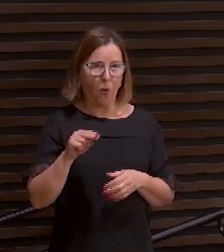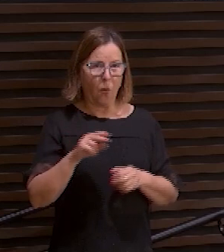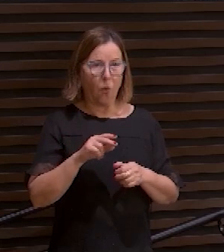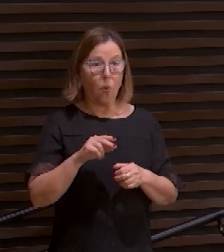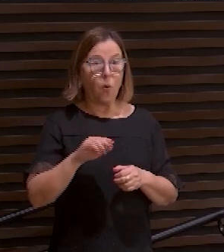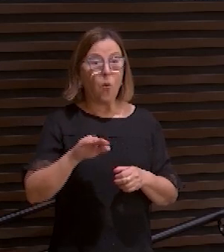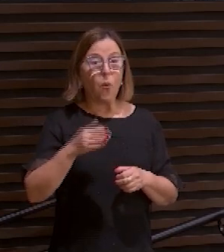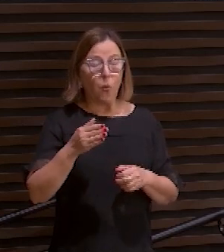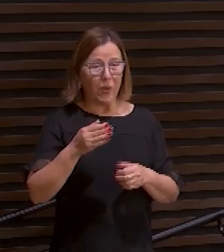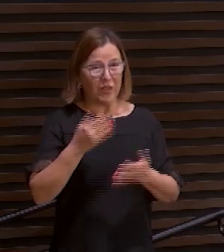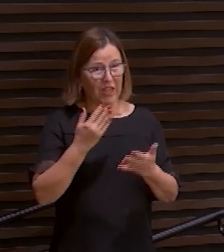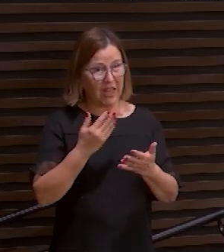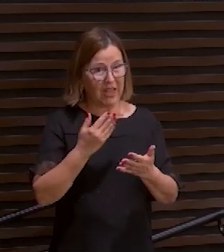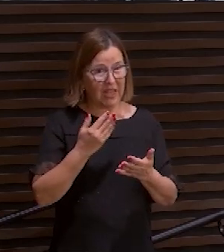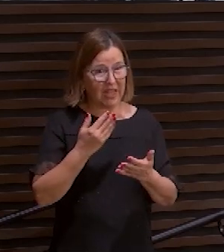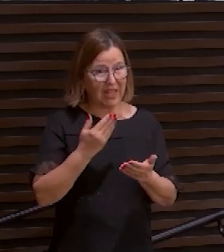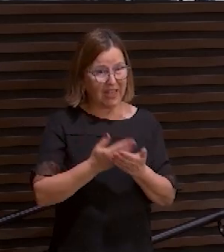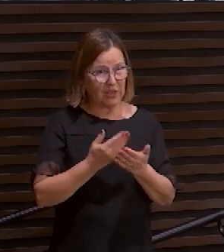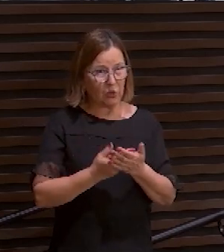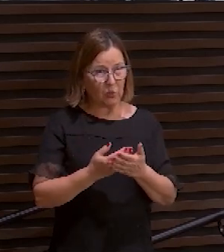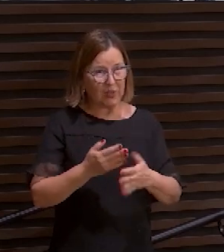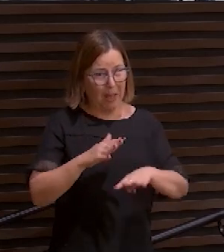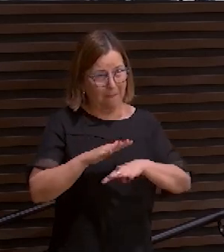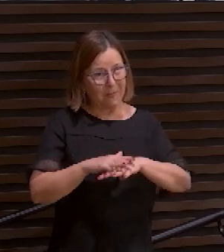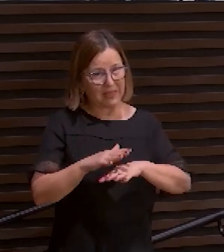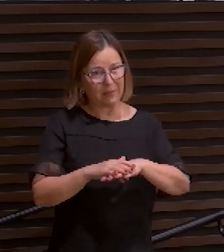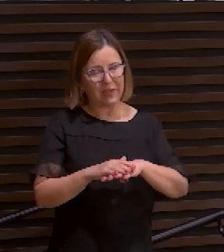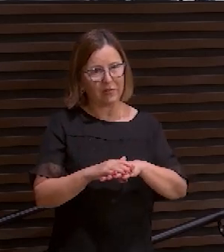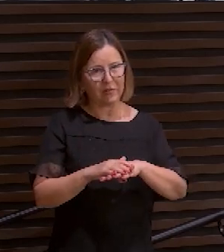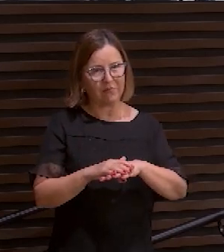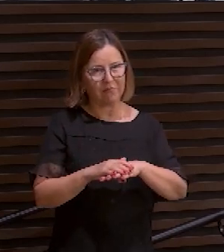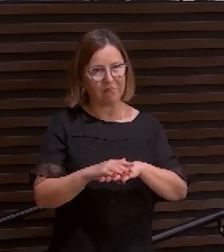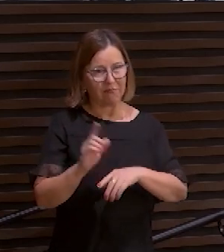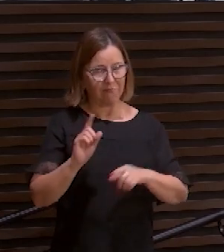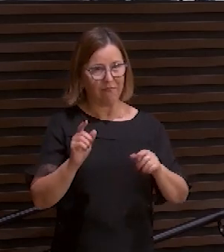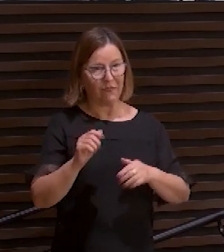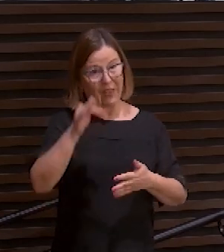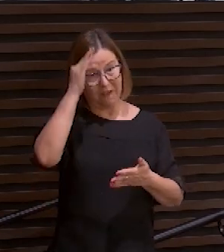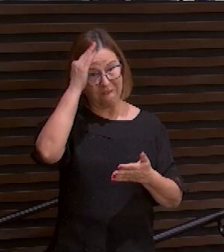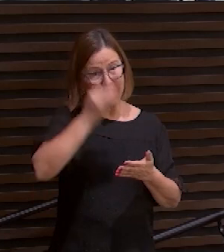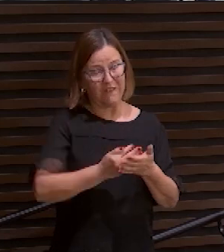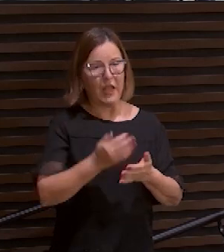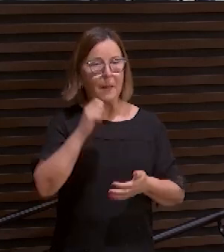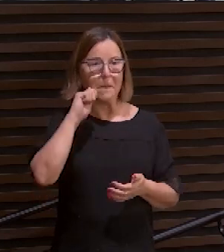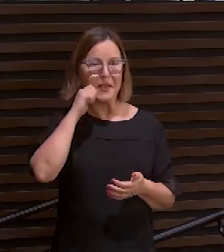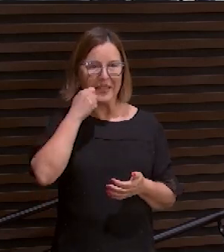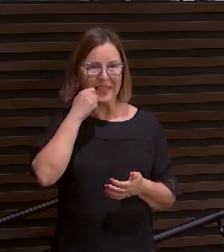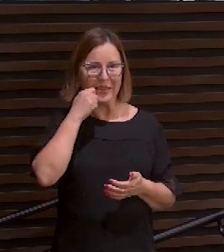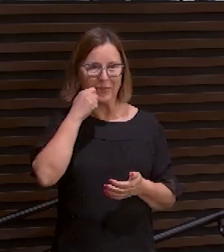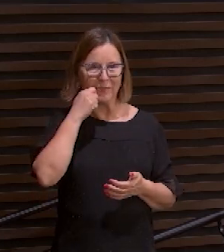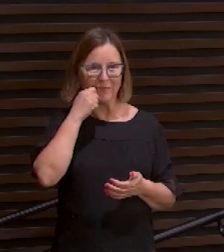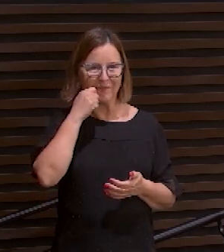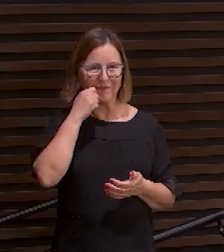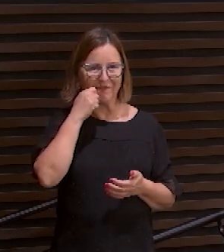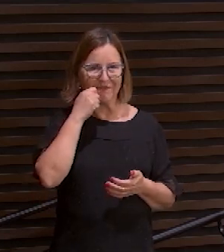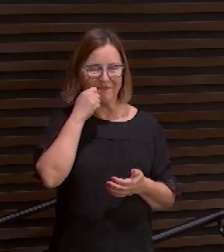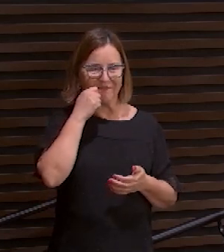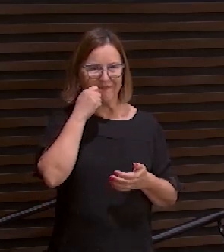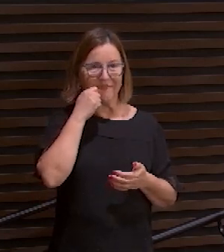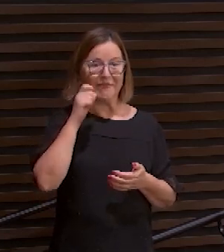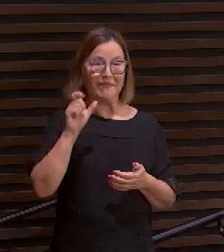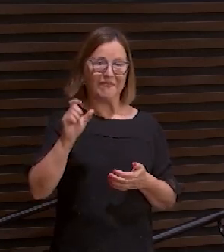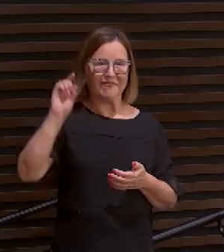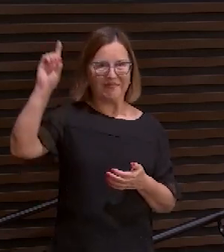matemáticos. Não. Ela é um mistério ligado à palavra de Deus.